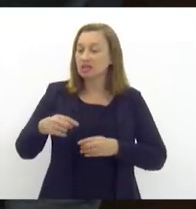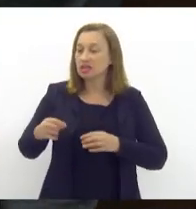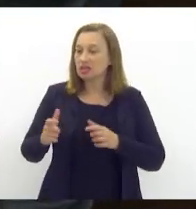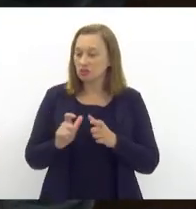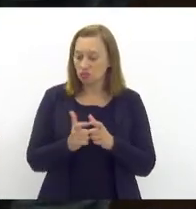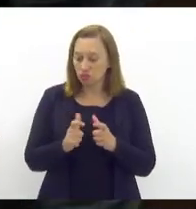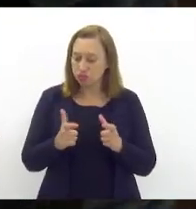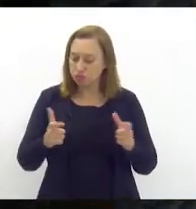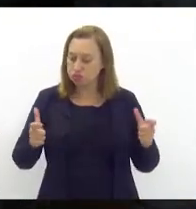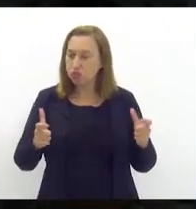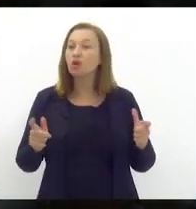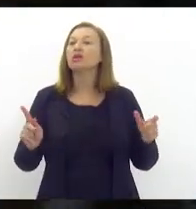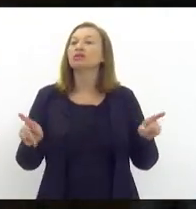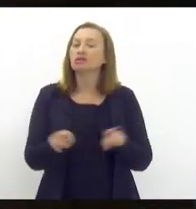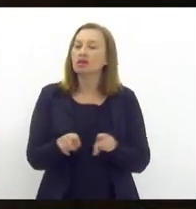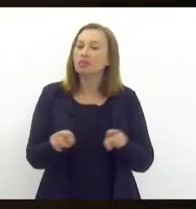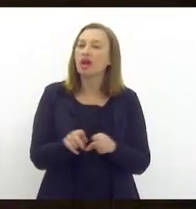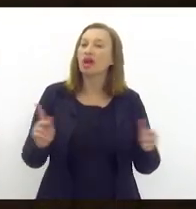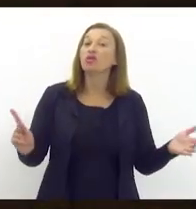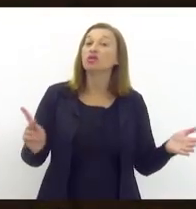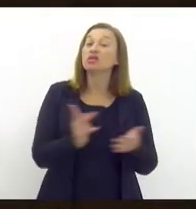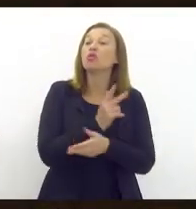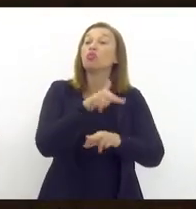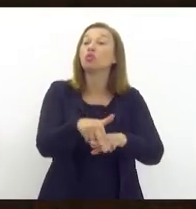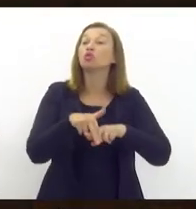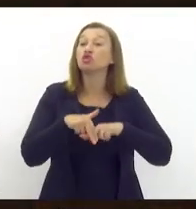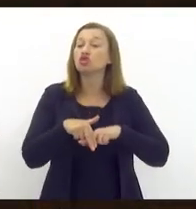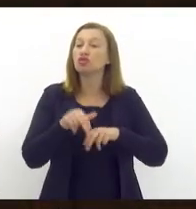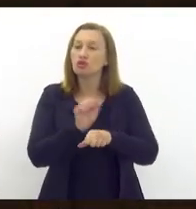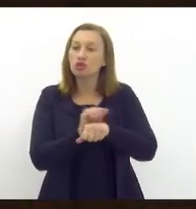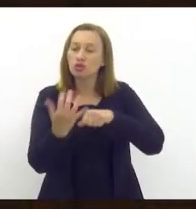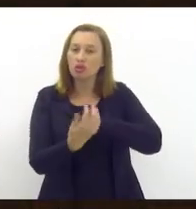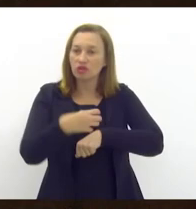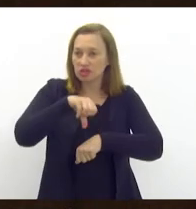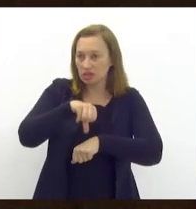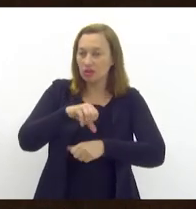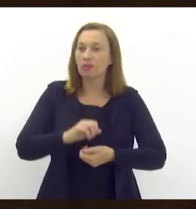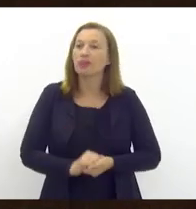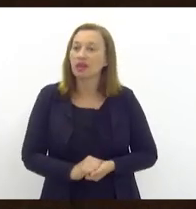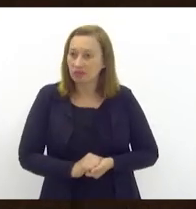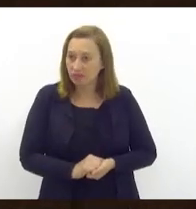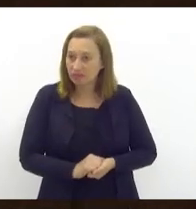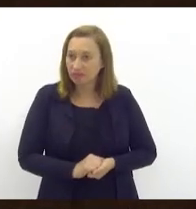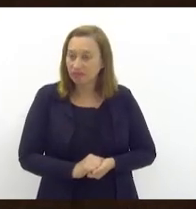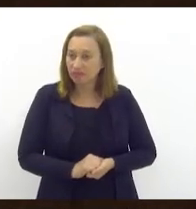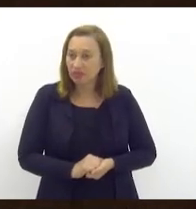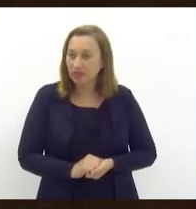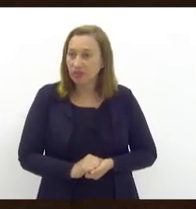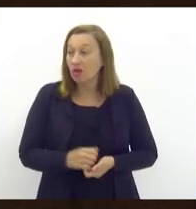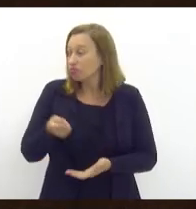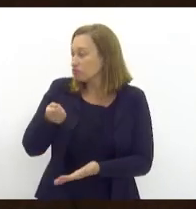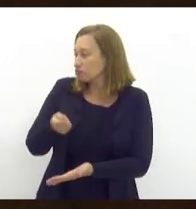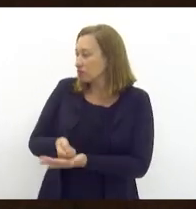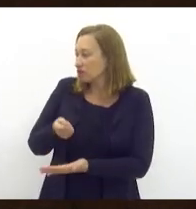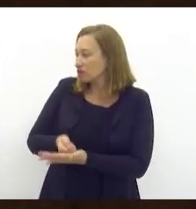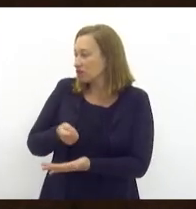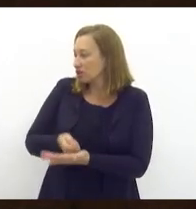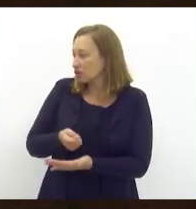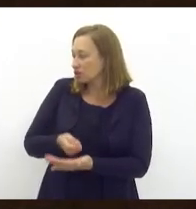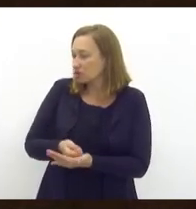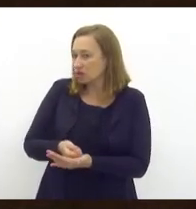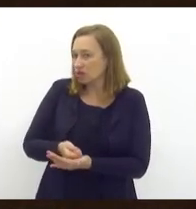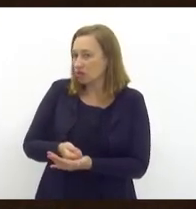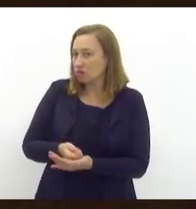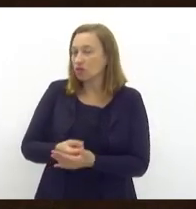crescimento também aconteceu por conta da Covid-19, né? A obrigatoriedade do